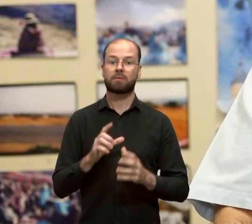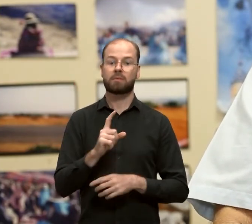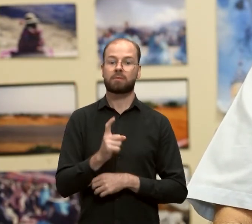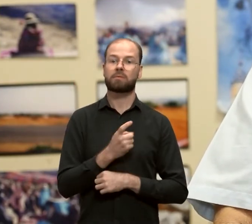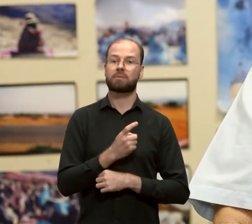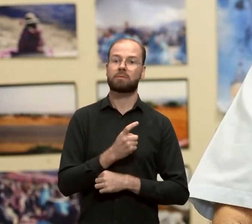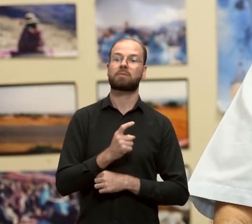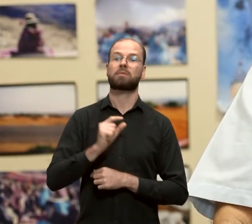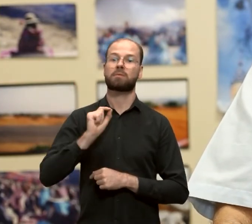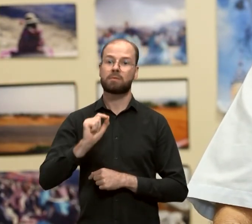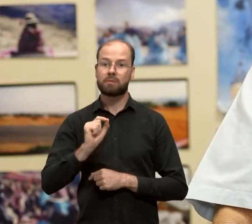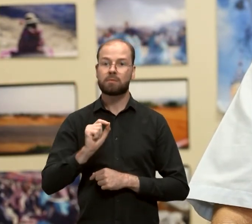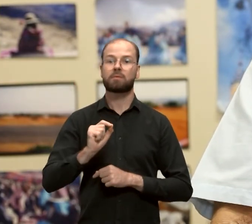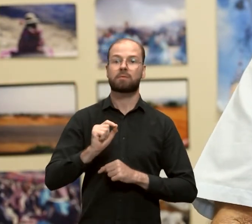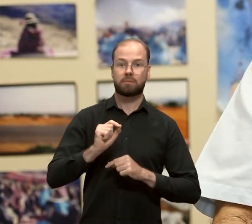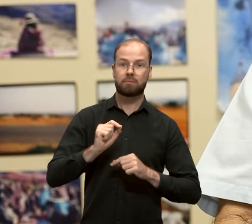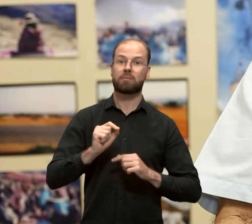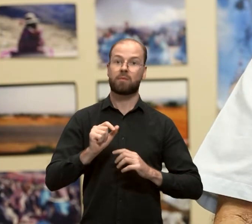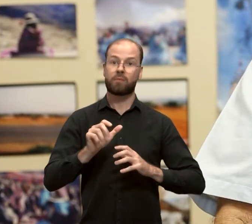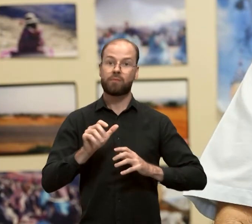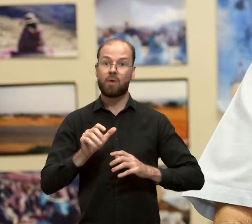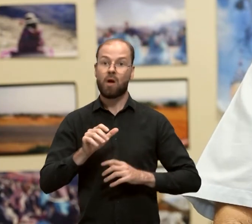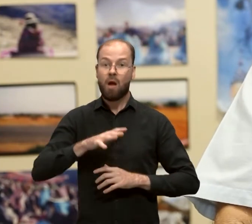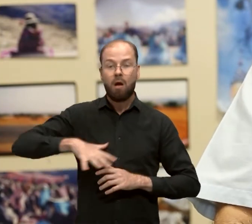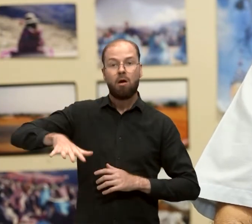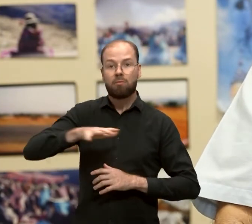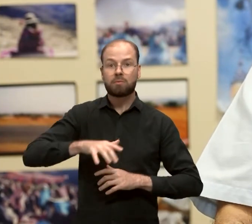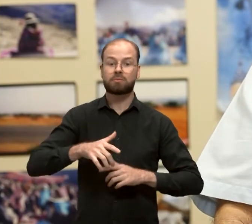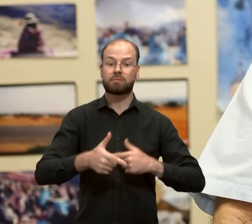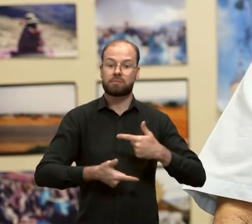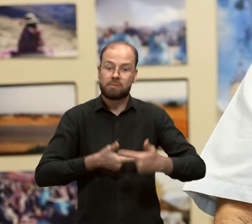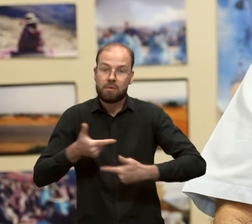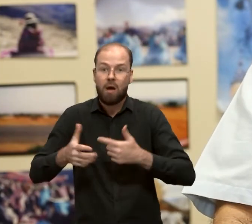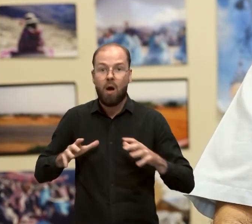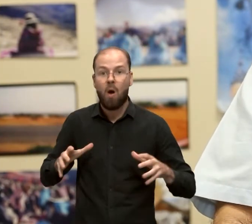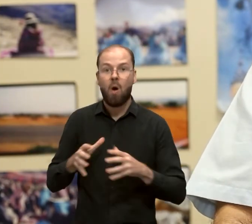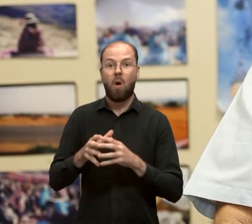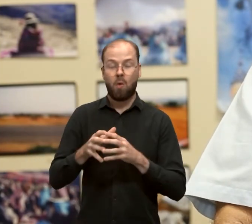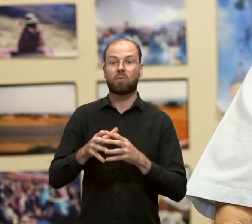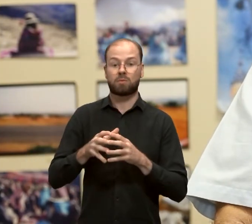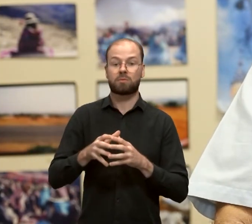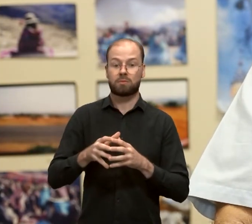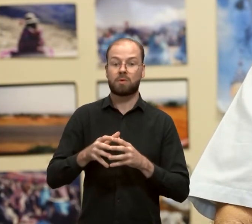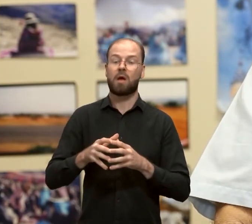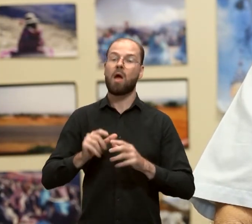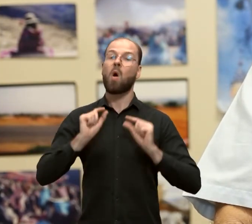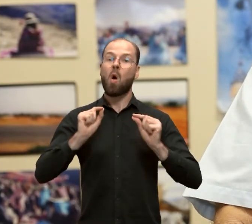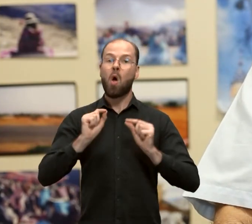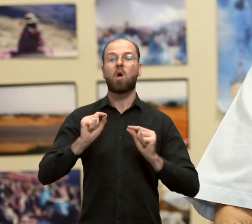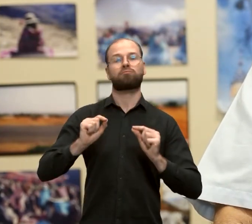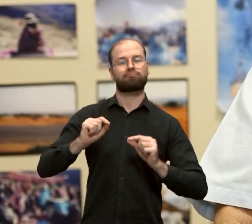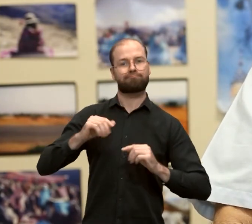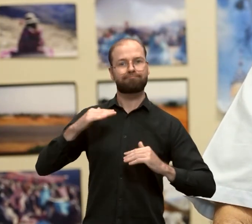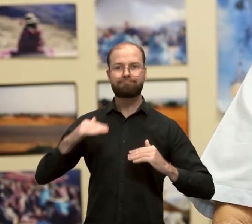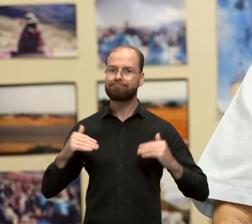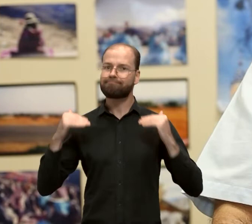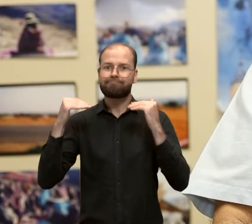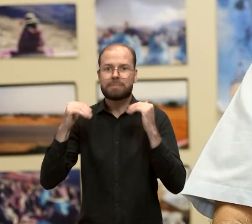subversivos, né? Embora muitos não fossem subversivos, mas era considerado subversivo e por conta